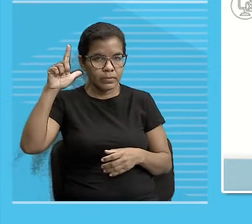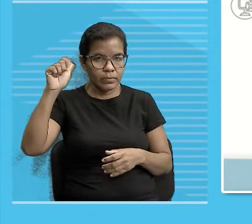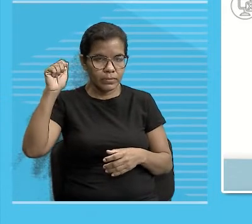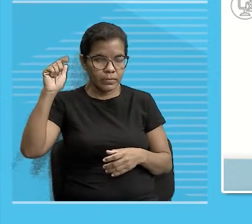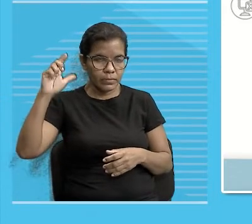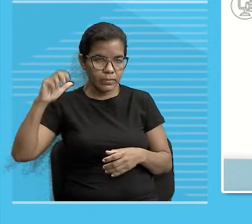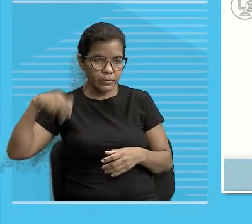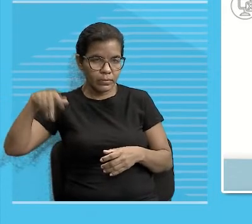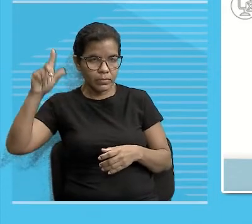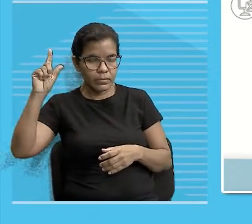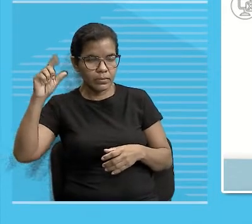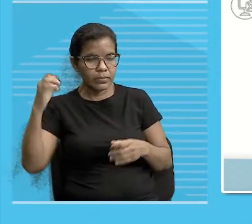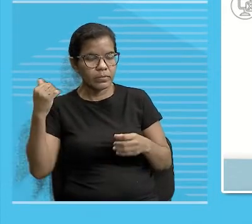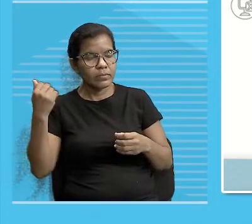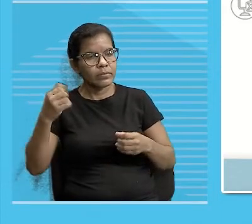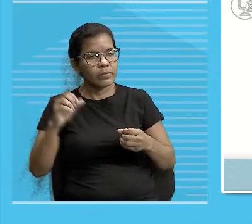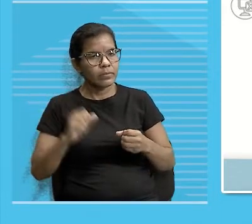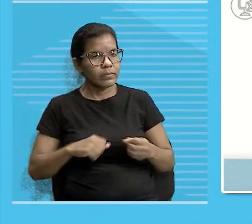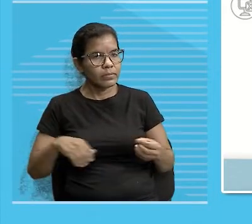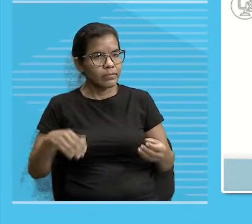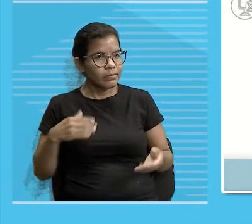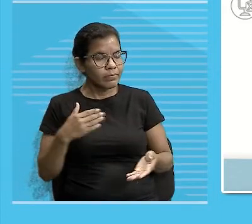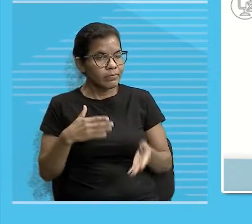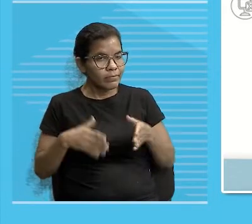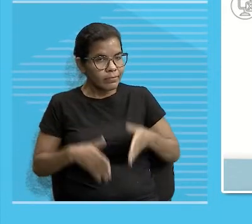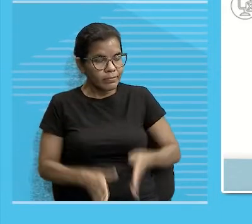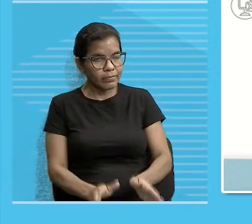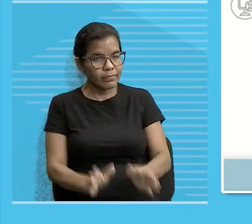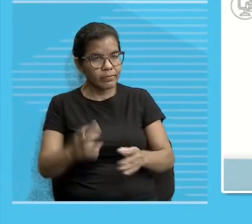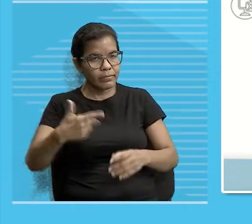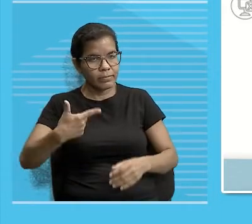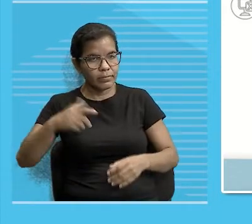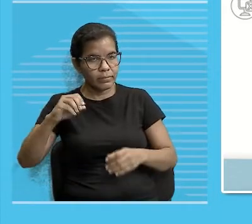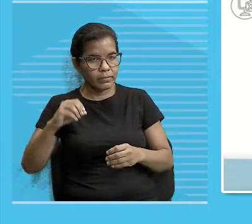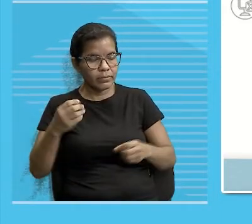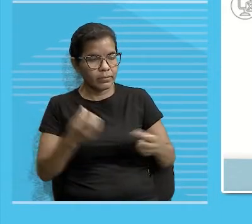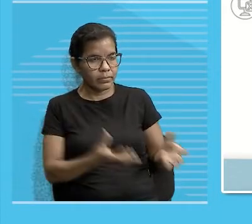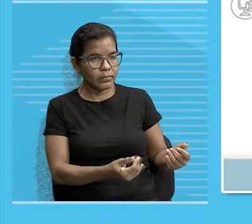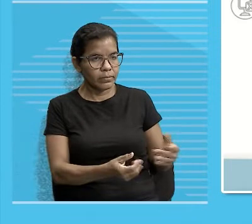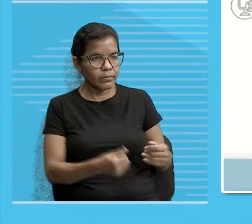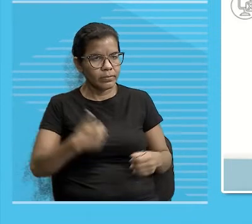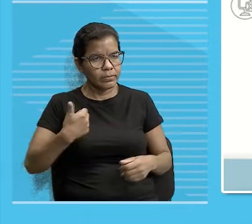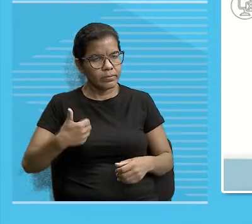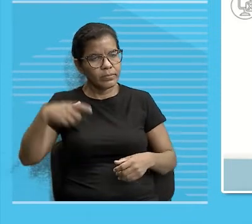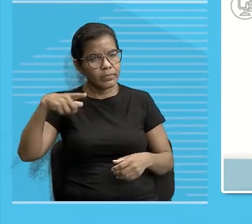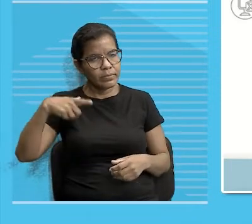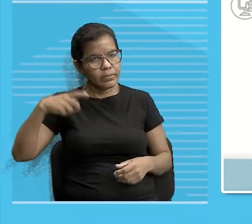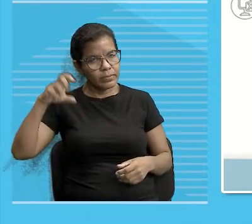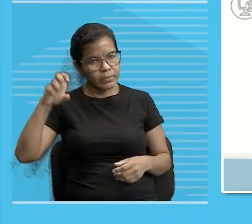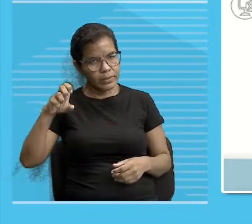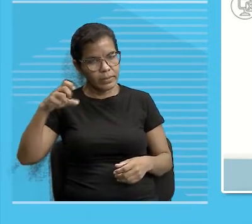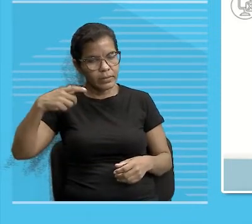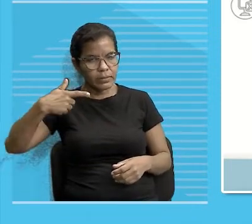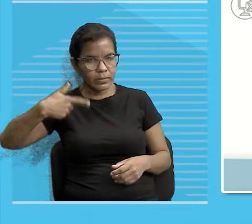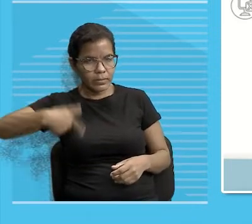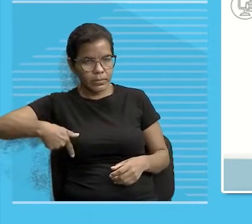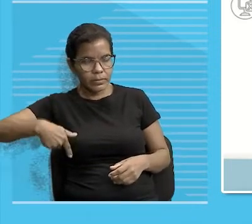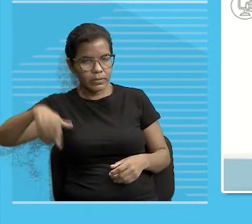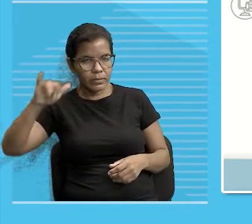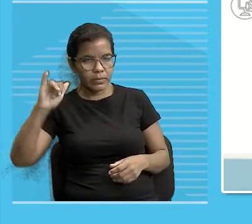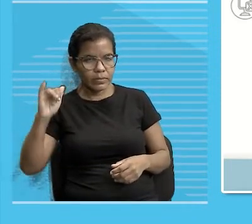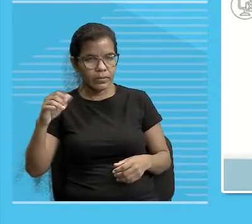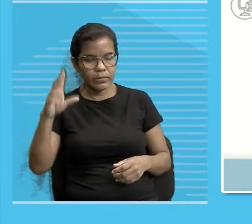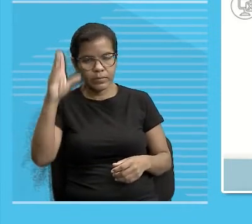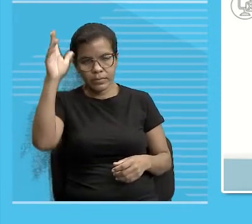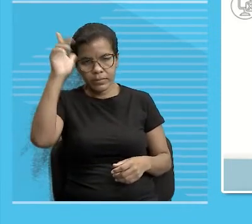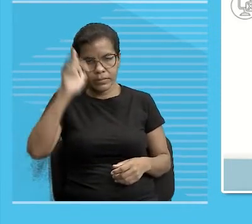29 de setembro. Olha aí, tá perto do aniversário do cara, né? De 1571, na Itália. Morreu em